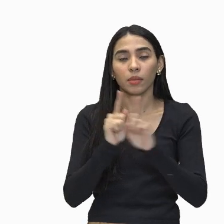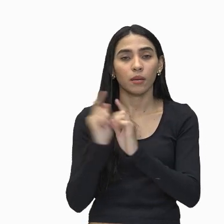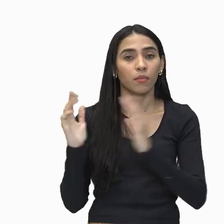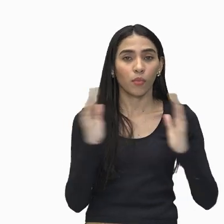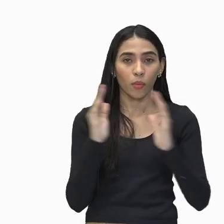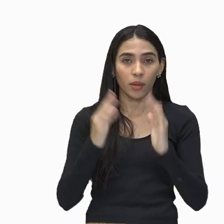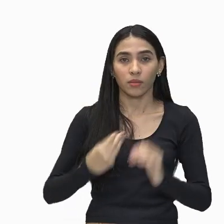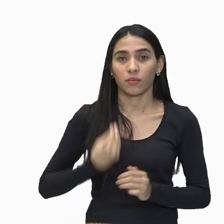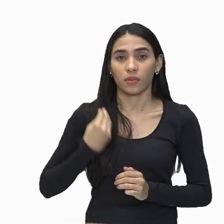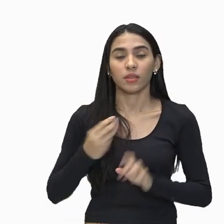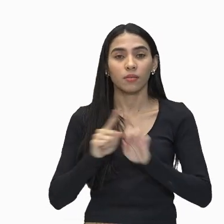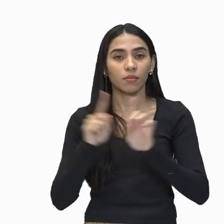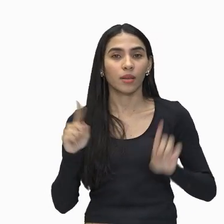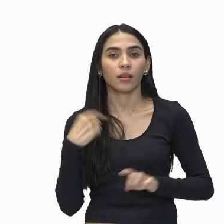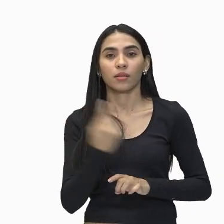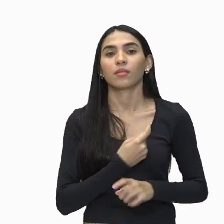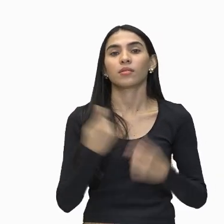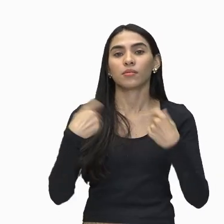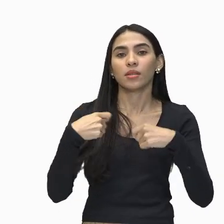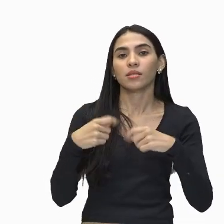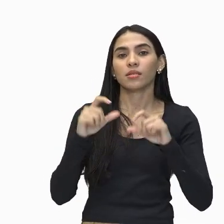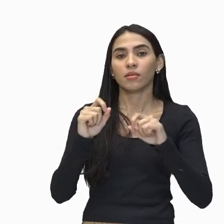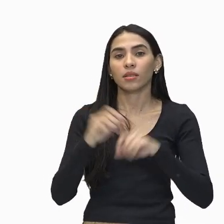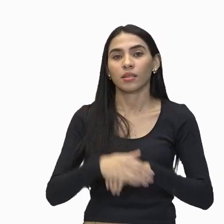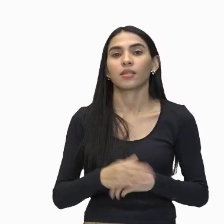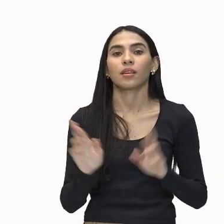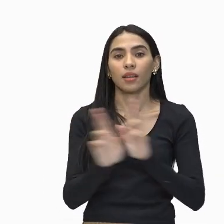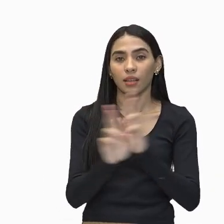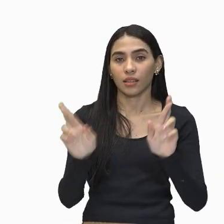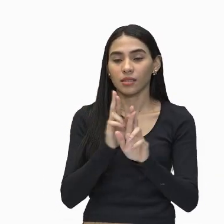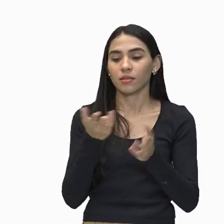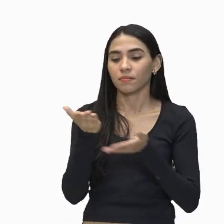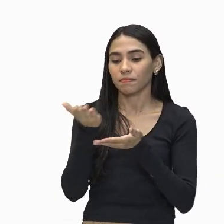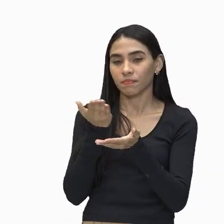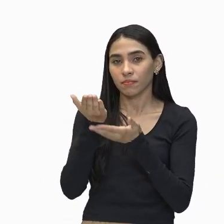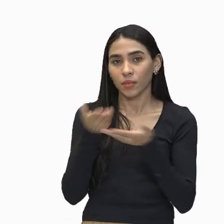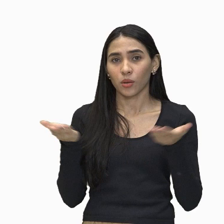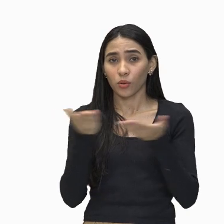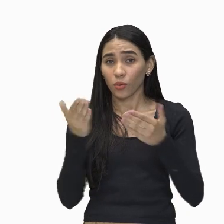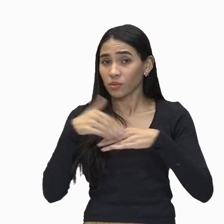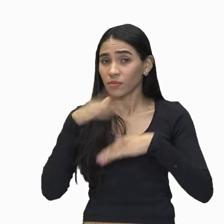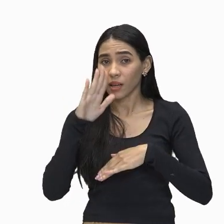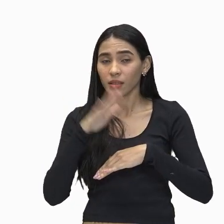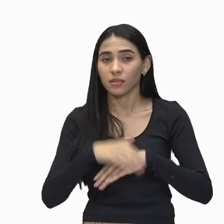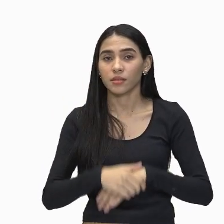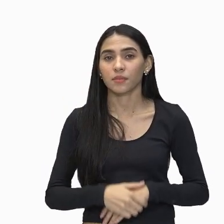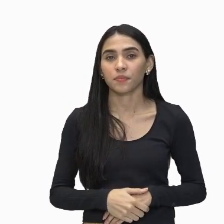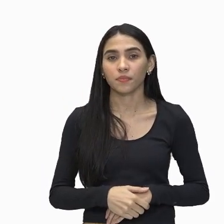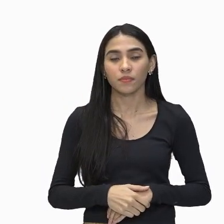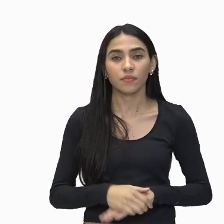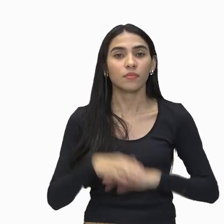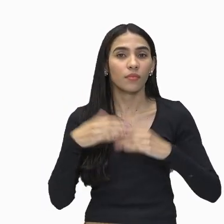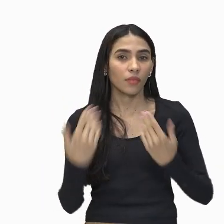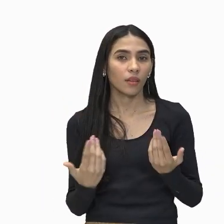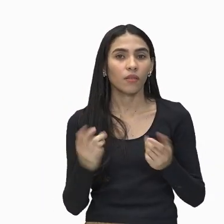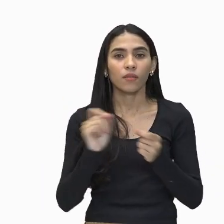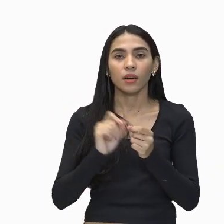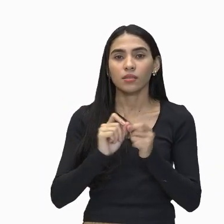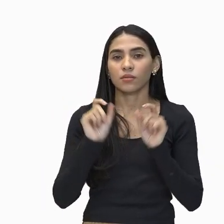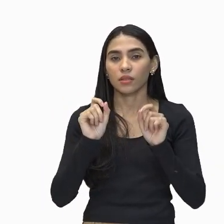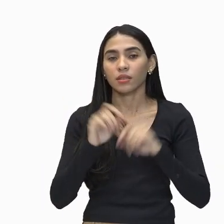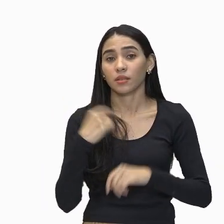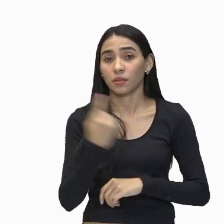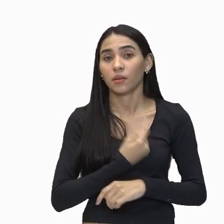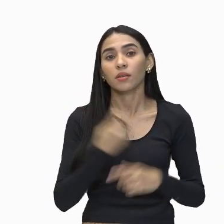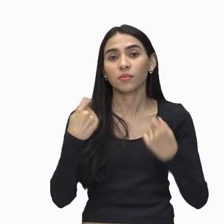existência, mas a gente precisa se relacionar. E hoje, cada vez mais, né? Então, o que a gente faz? A gente